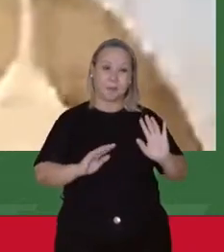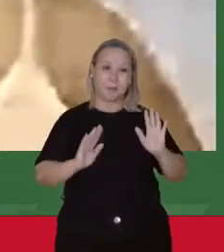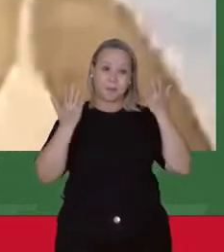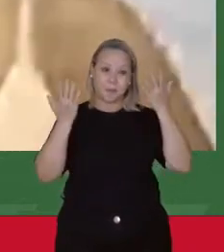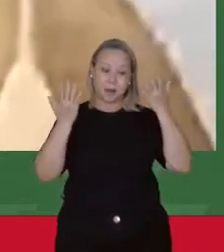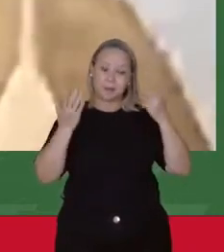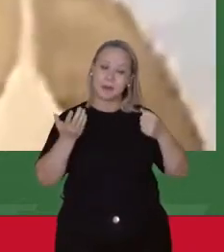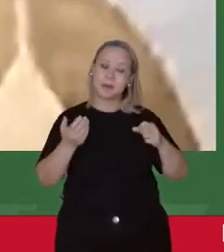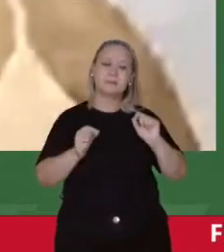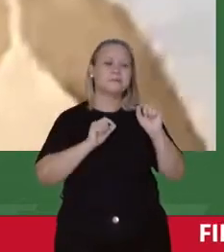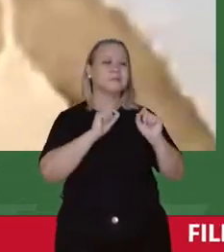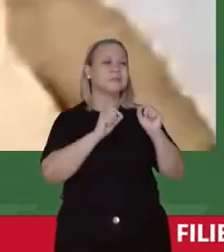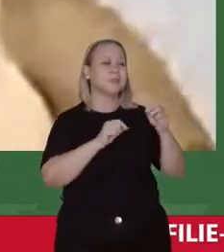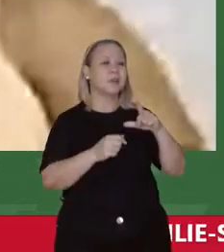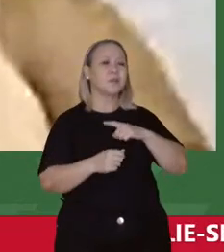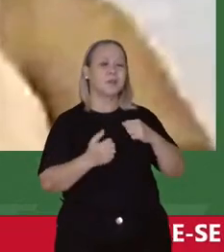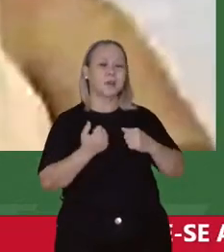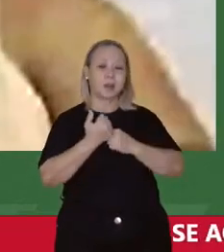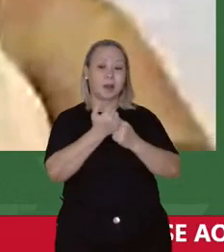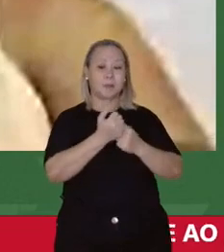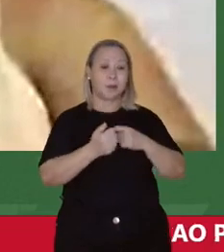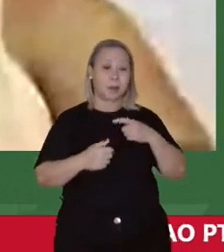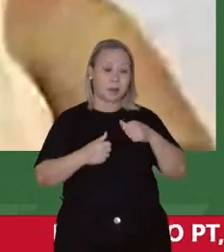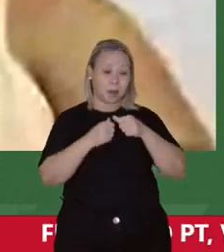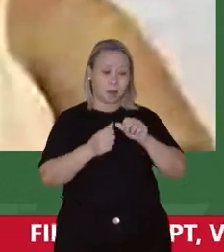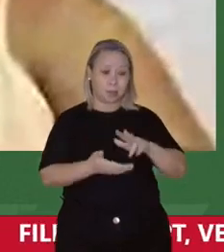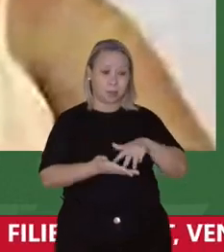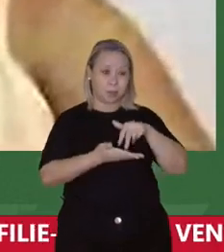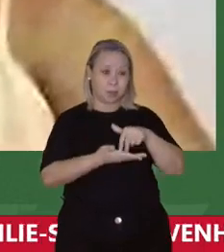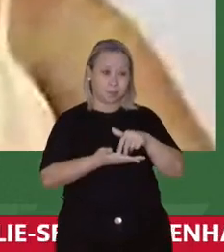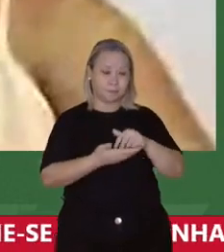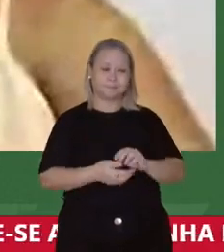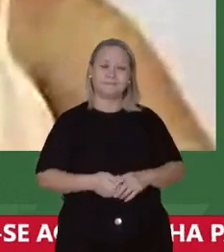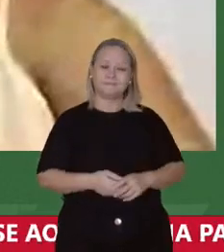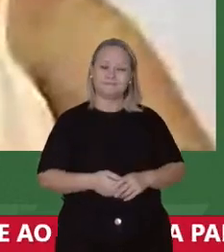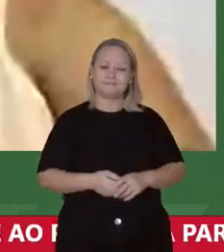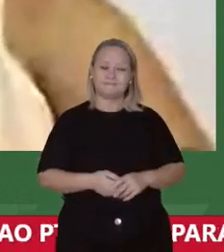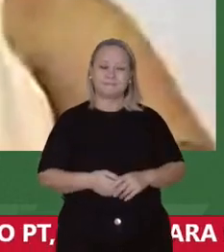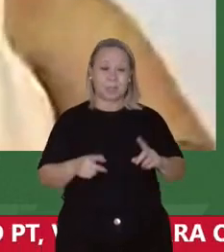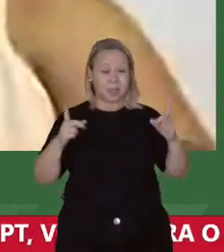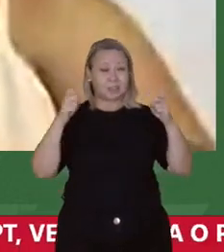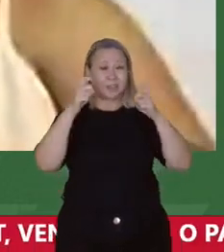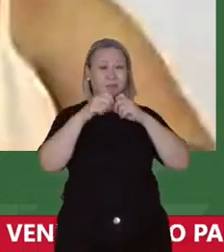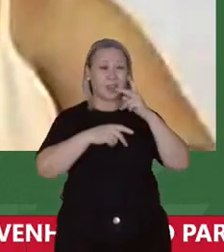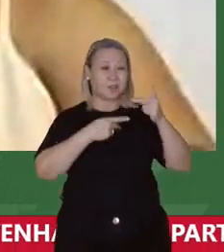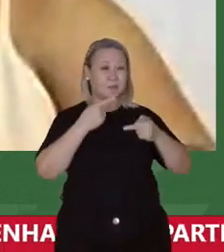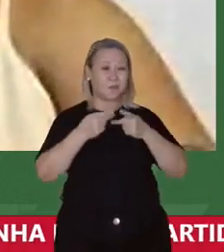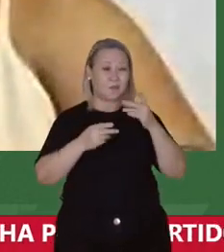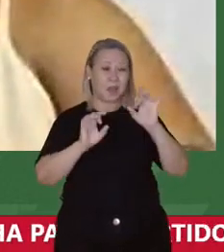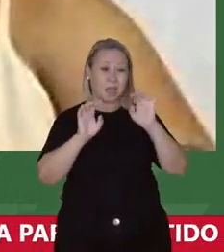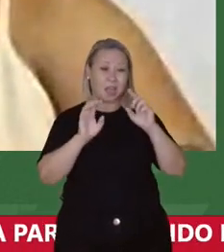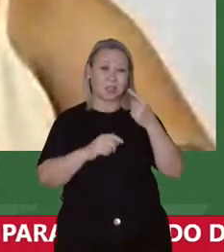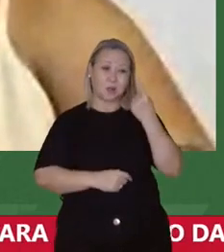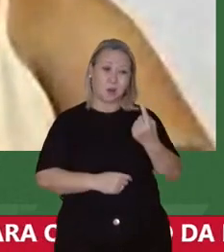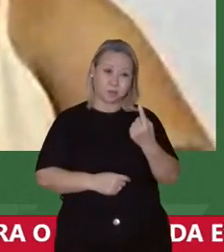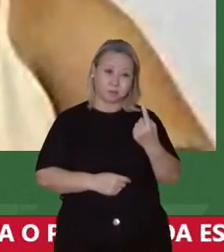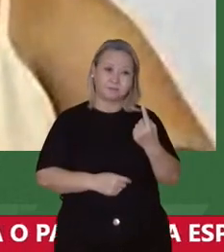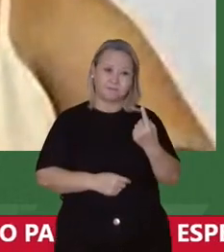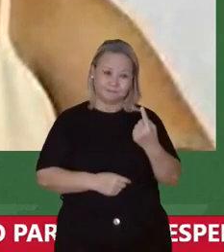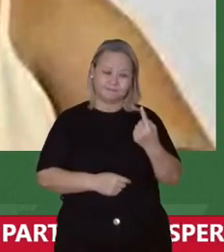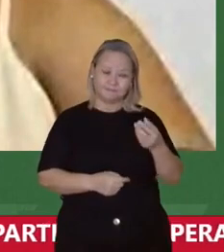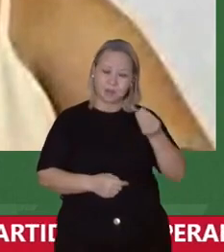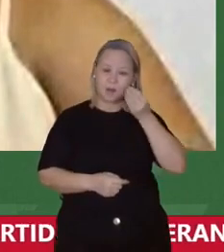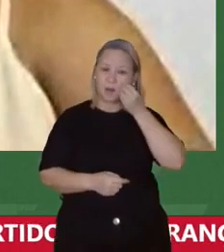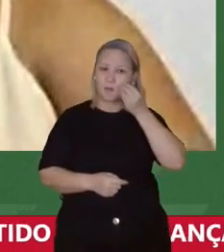que apoiar, eu estou dentro aí. Olha, é difícil falar só um, né? Eu vou